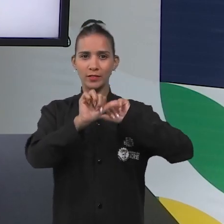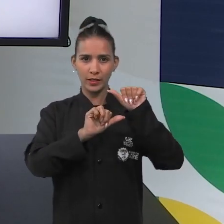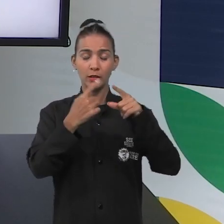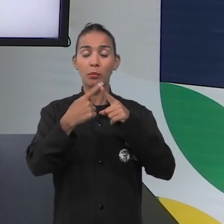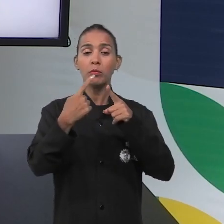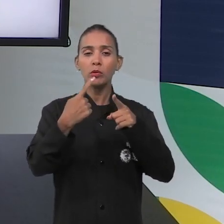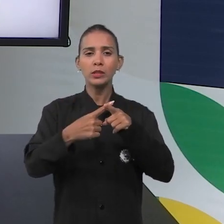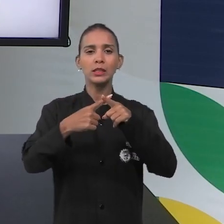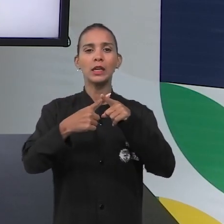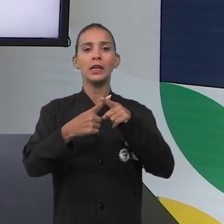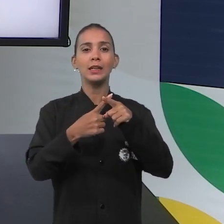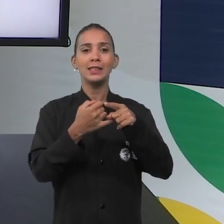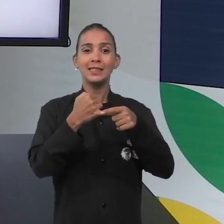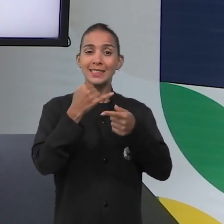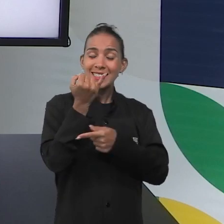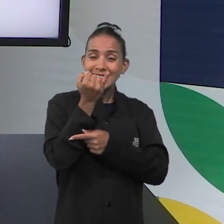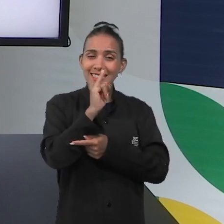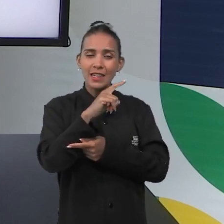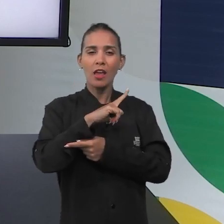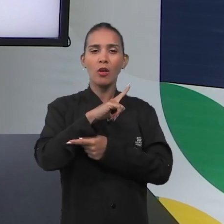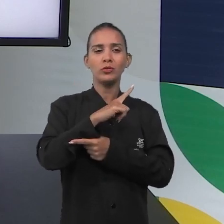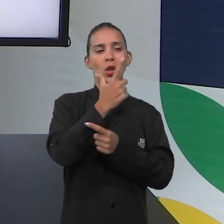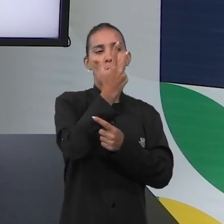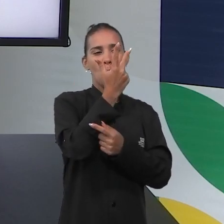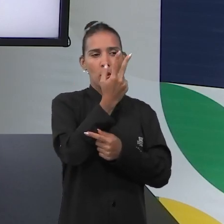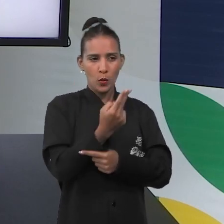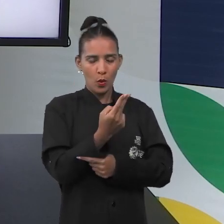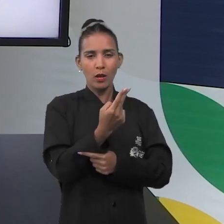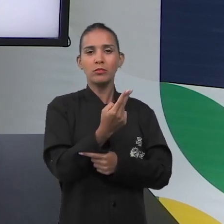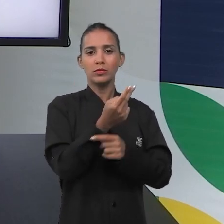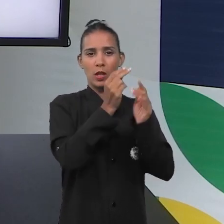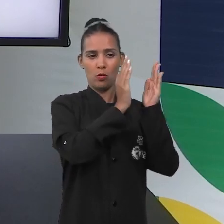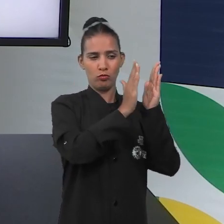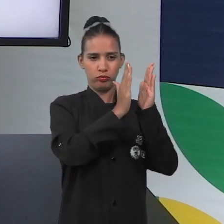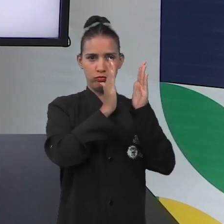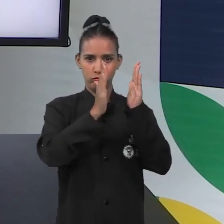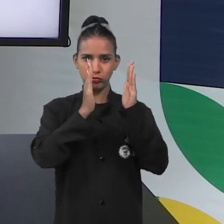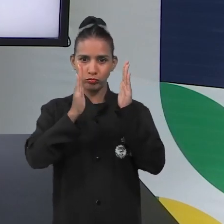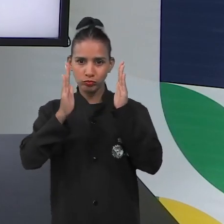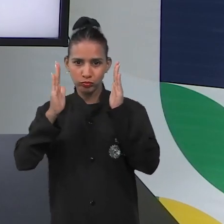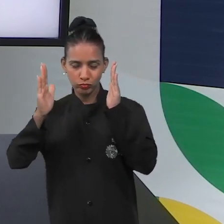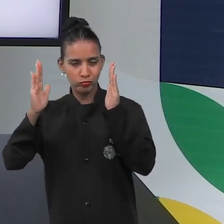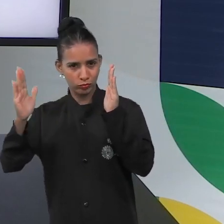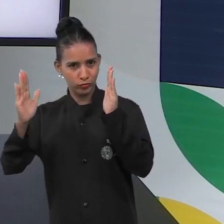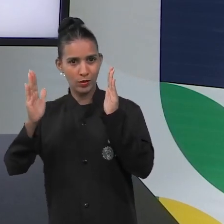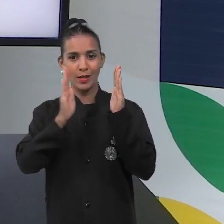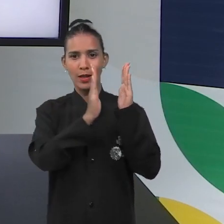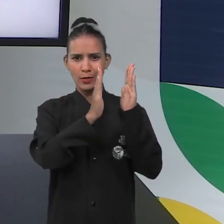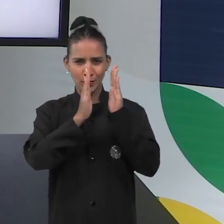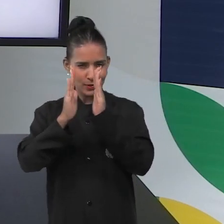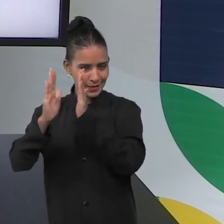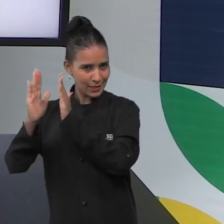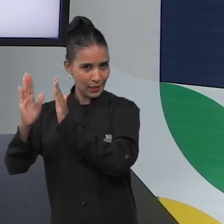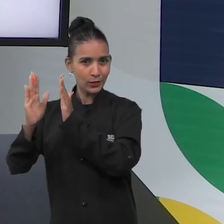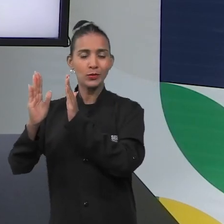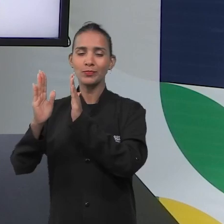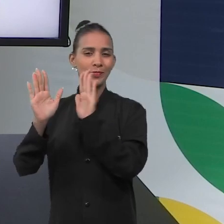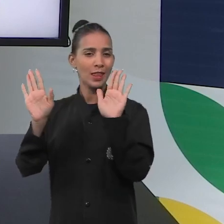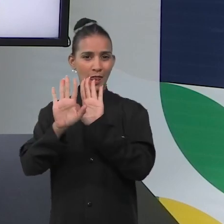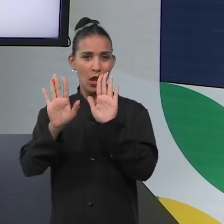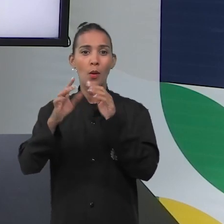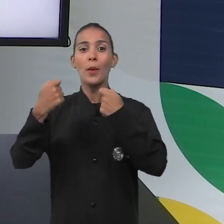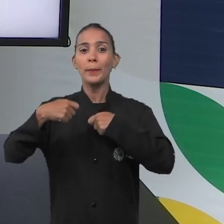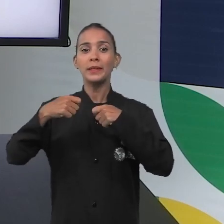agrupamentos diferentes. Eu tenho dois agrupamentos, um agrupamento em série e um agrupamento em paralelo. Esse agrupamento